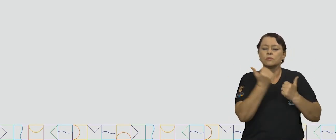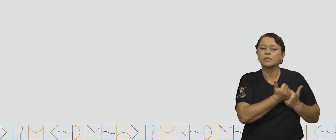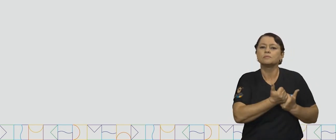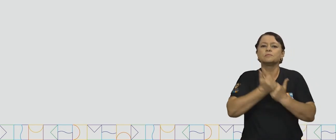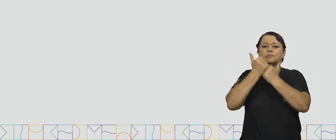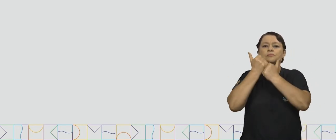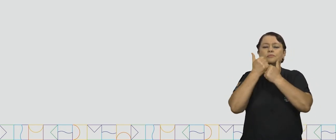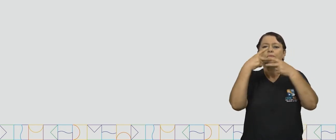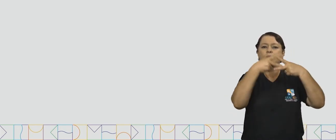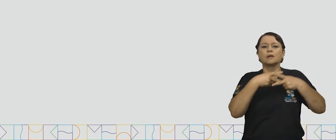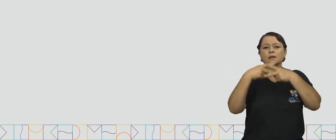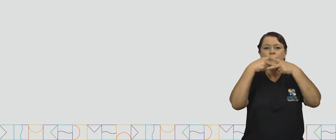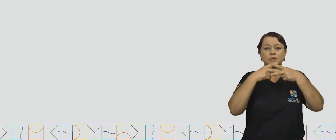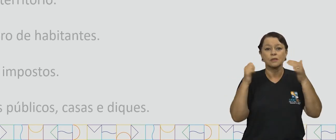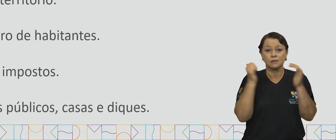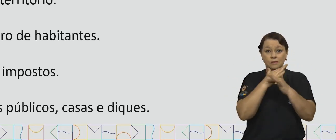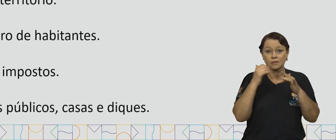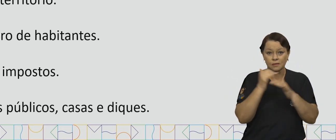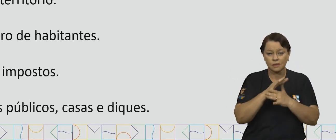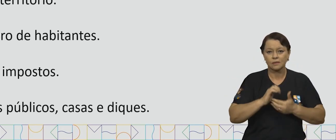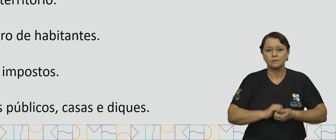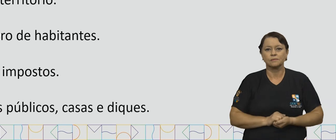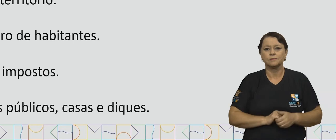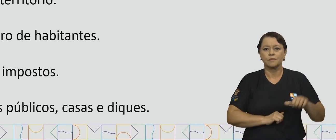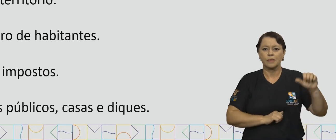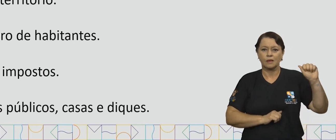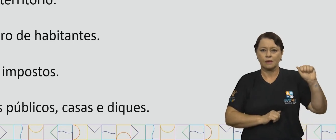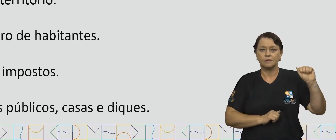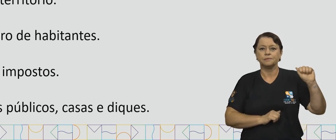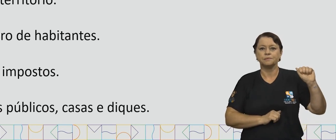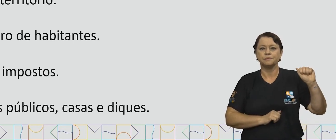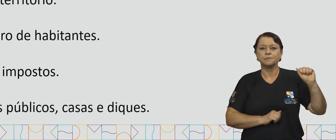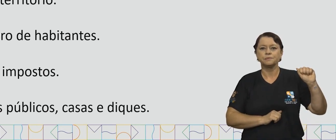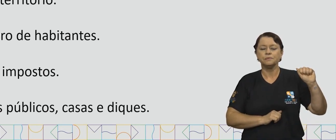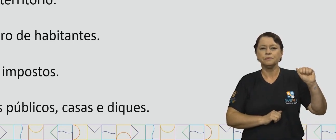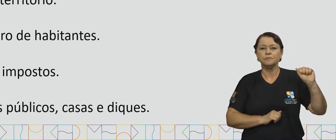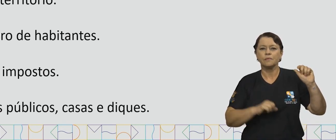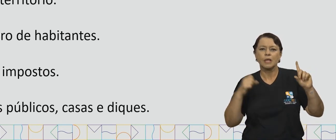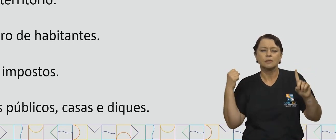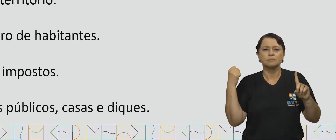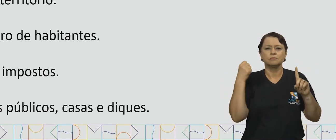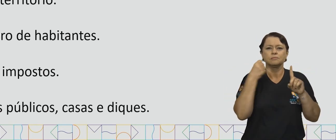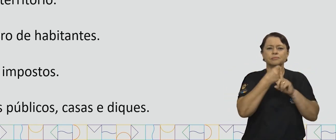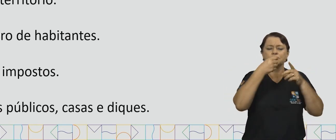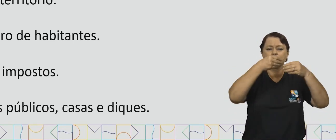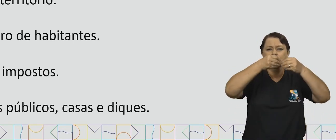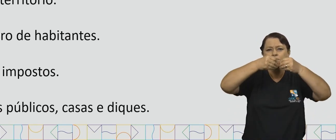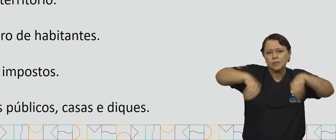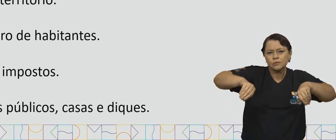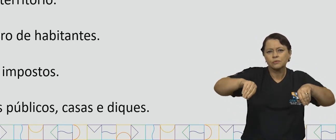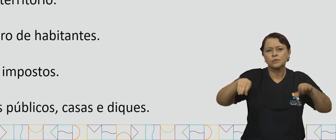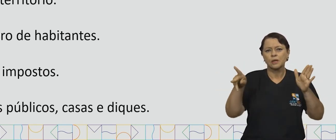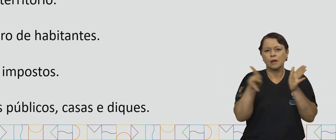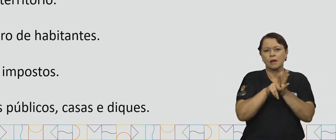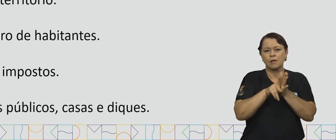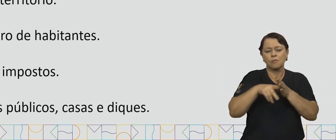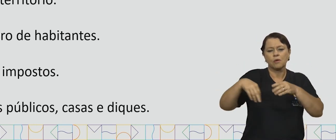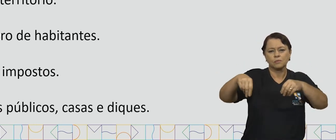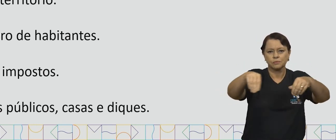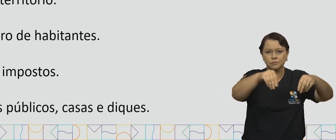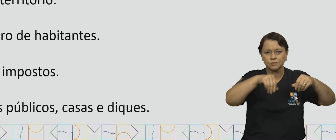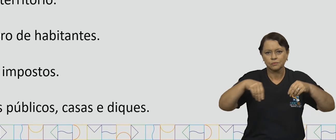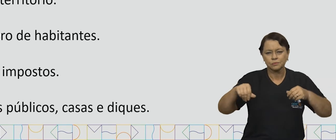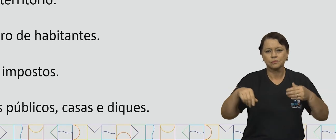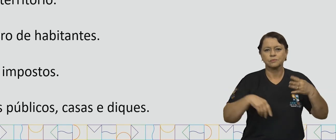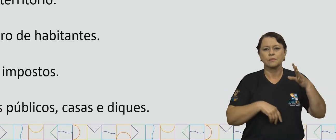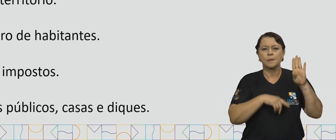à administração das cidades? Alternativa A, atacar o próprio território. Alternativa B,